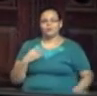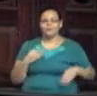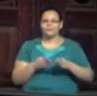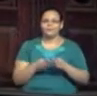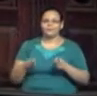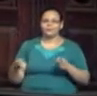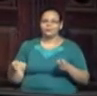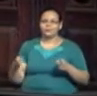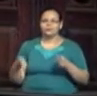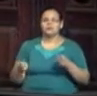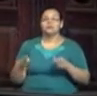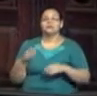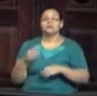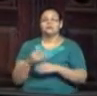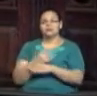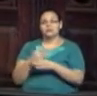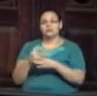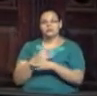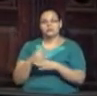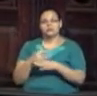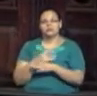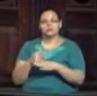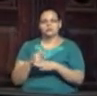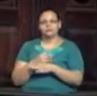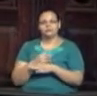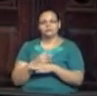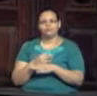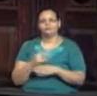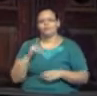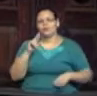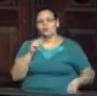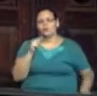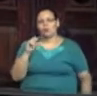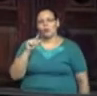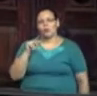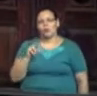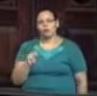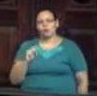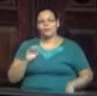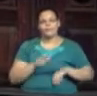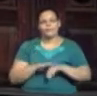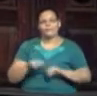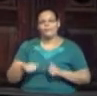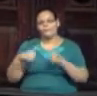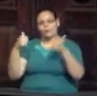período, a cidade de Cabo Frio e a região dos Lagos teve uma melhora